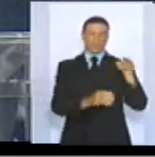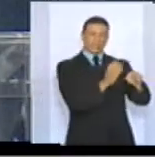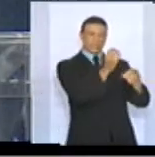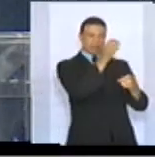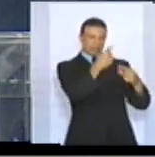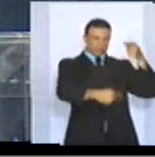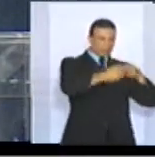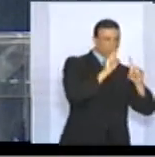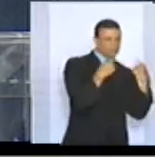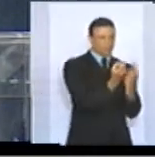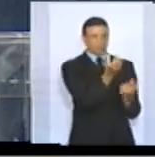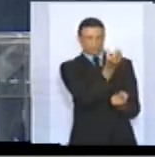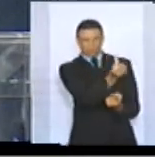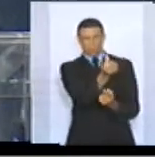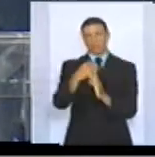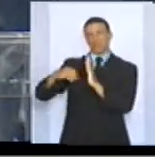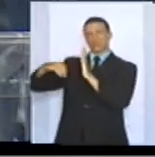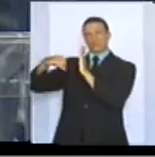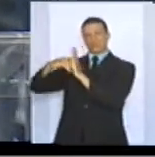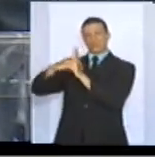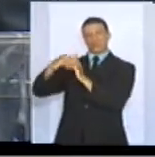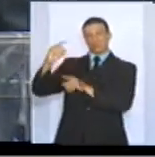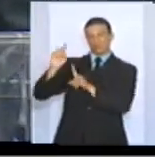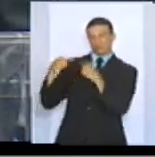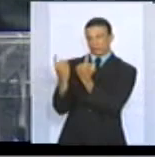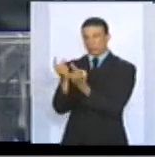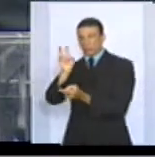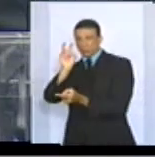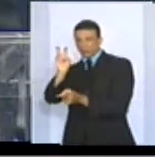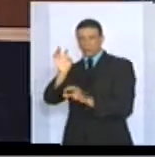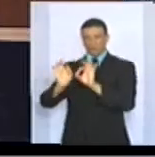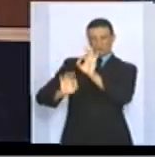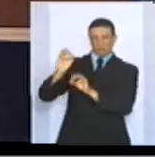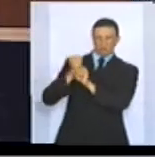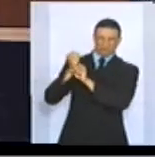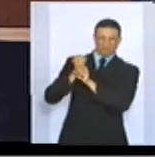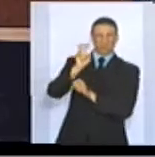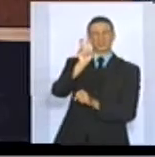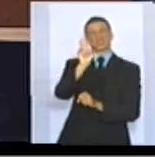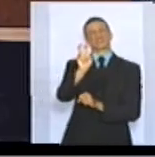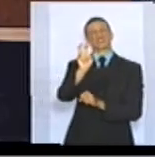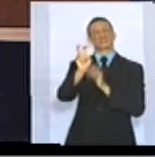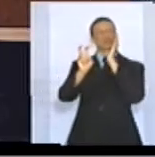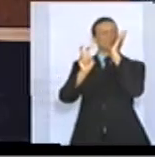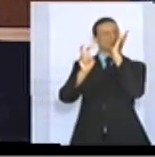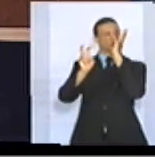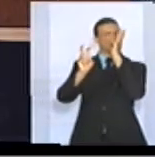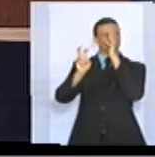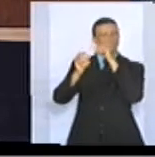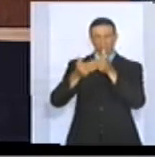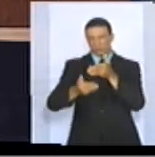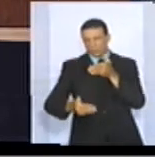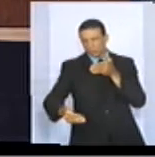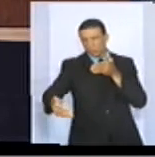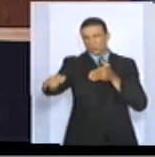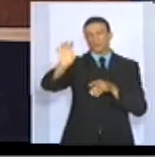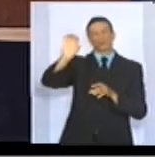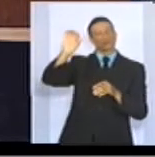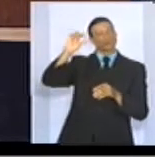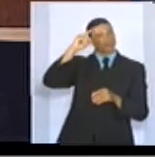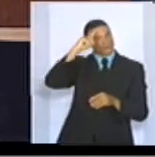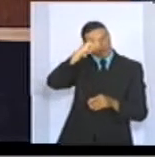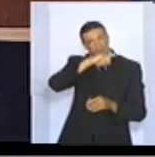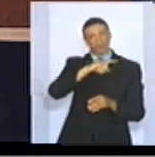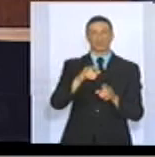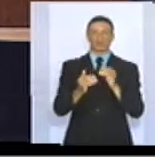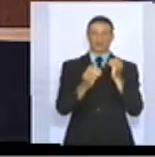5 audiências públicas no Senado, quase 5 anos de tramitação. Este processo de iniciativa parlamentar,